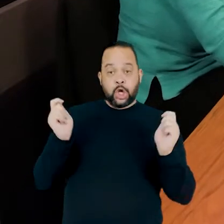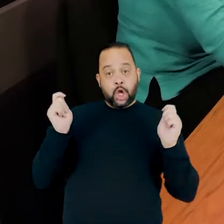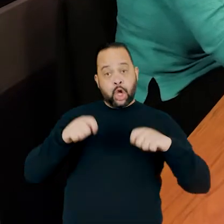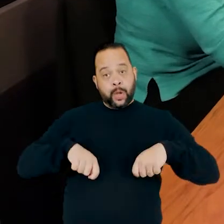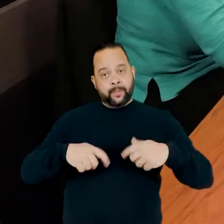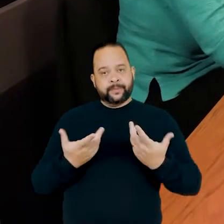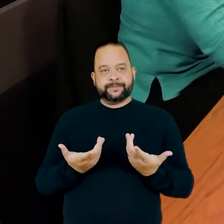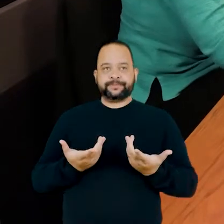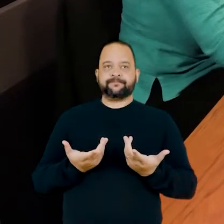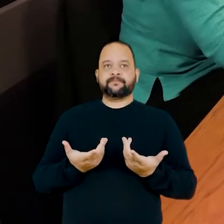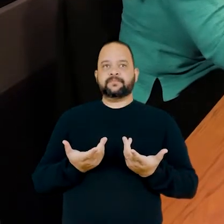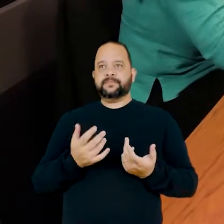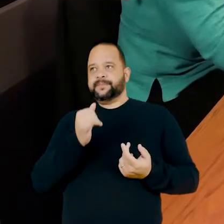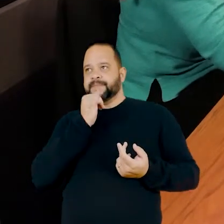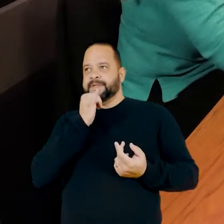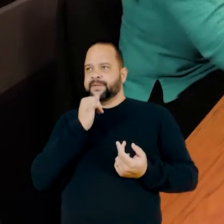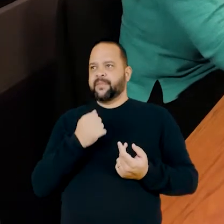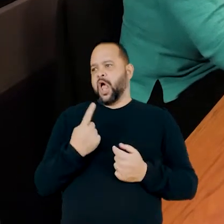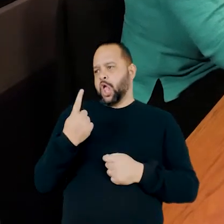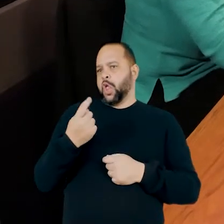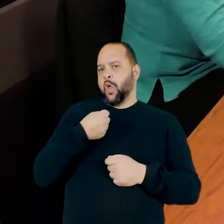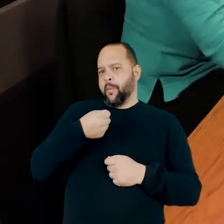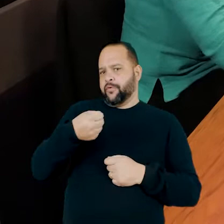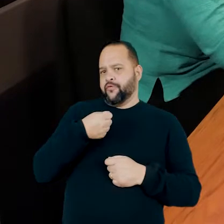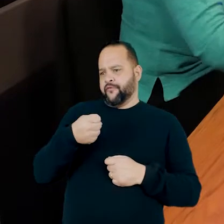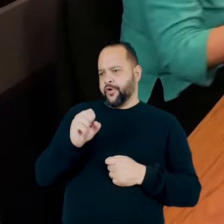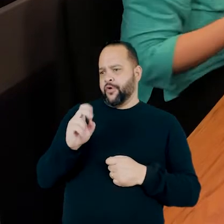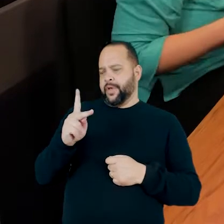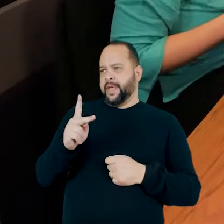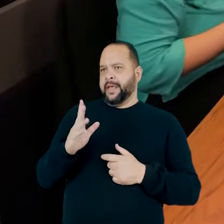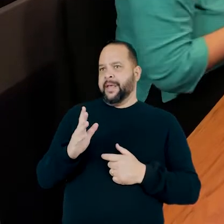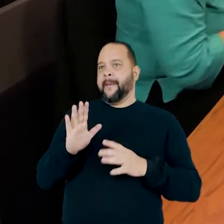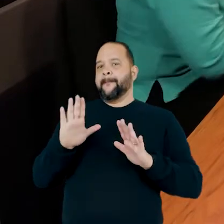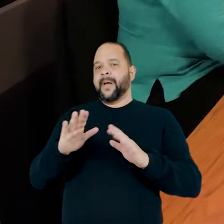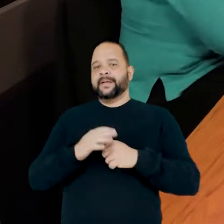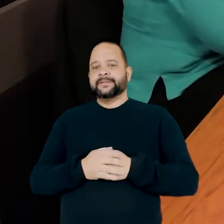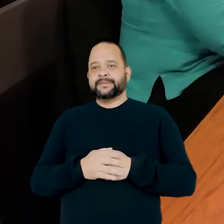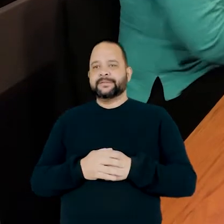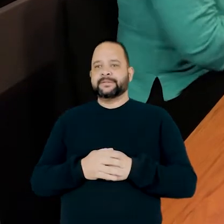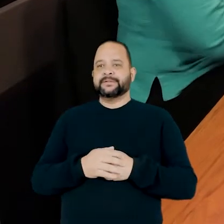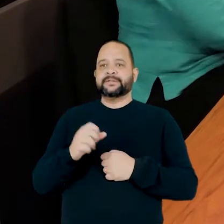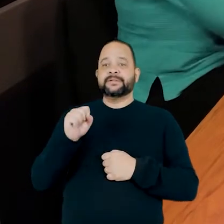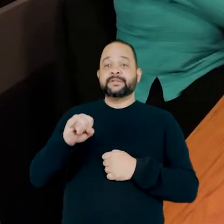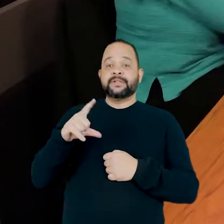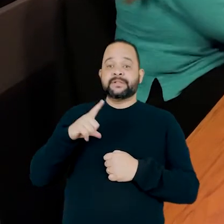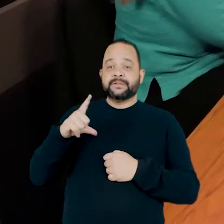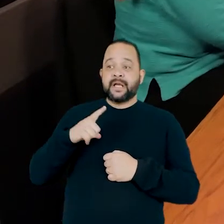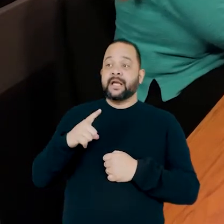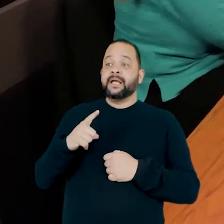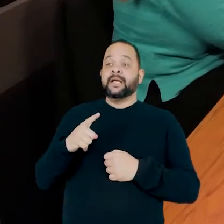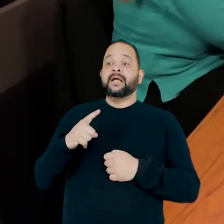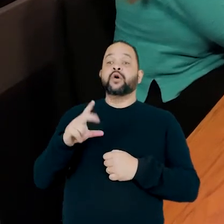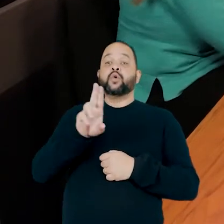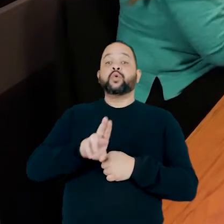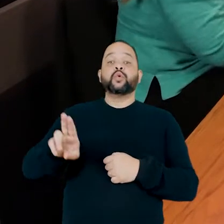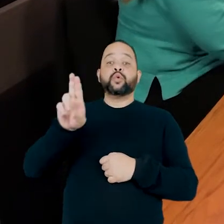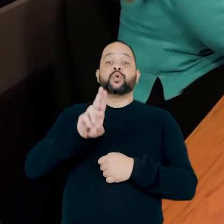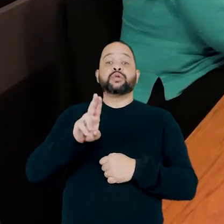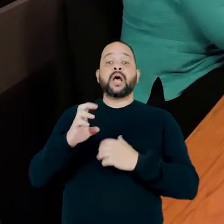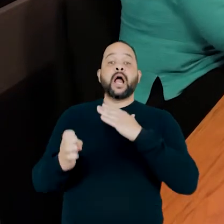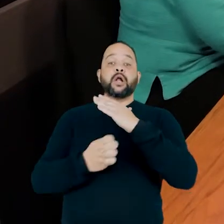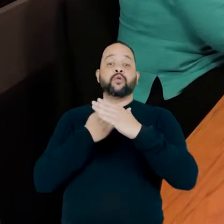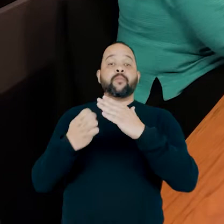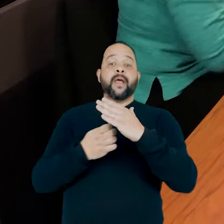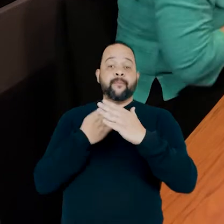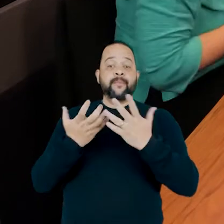podem... Ah, ok, um microfone, pode ser que não dê problema, mas se você coloca esse um microfone dentro de uma grande companhia, de